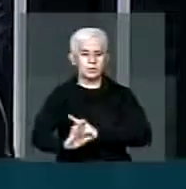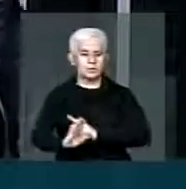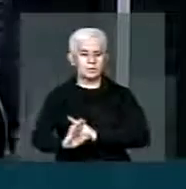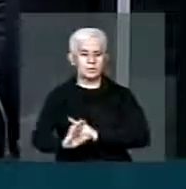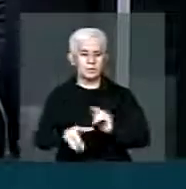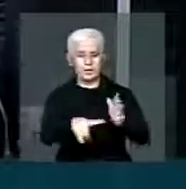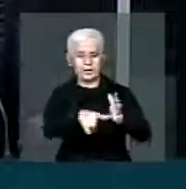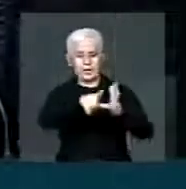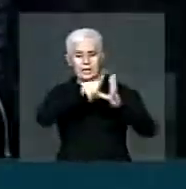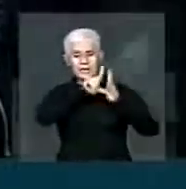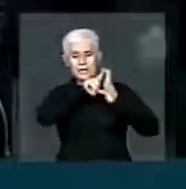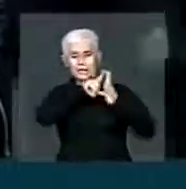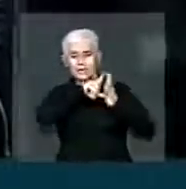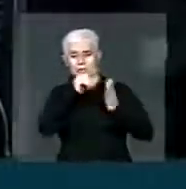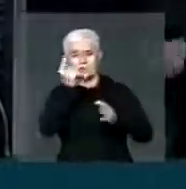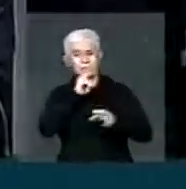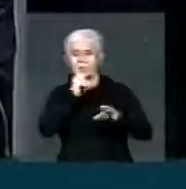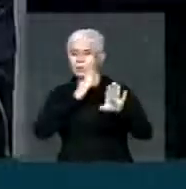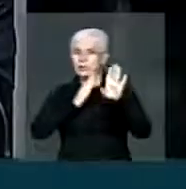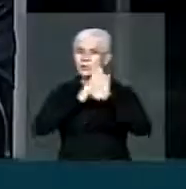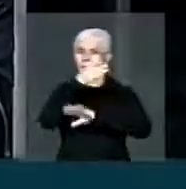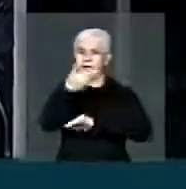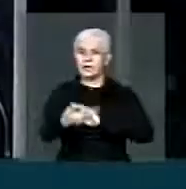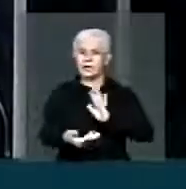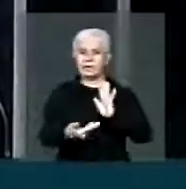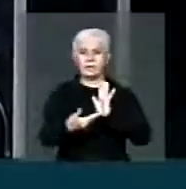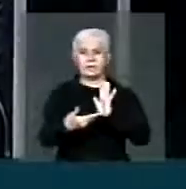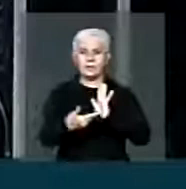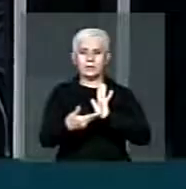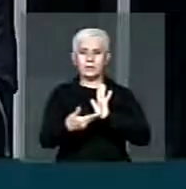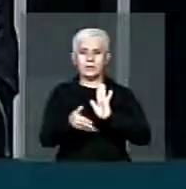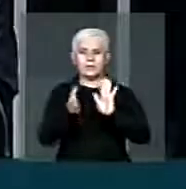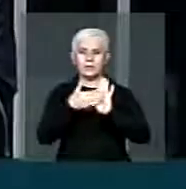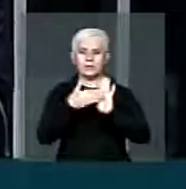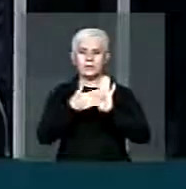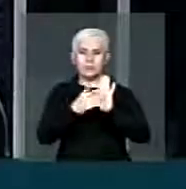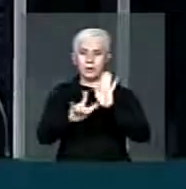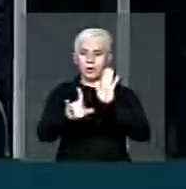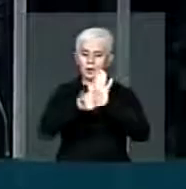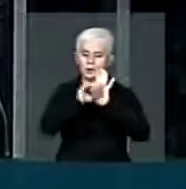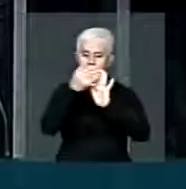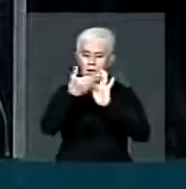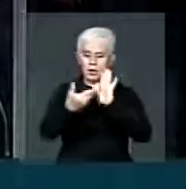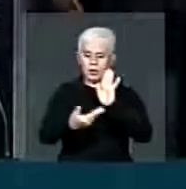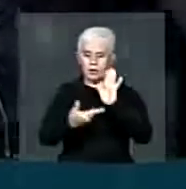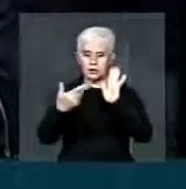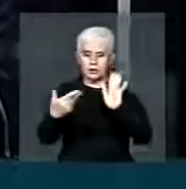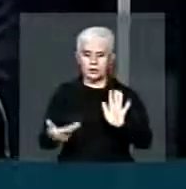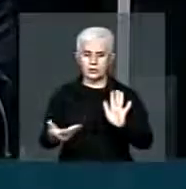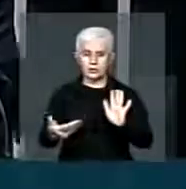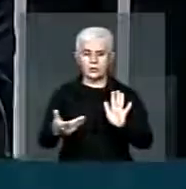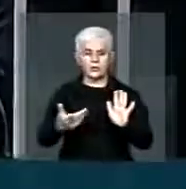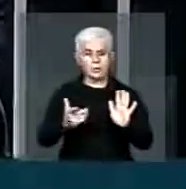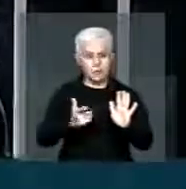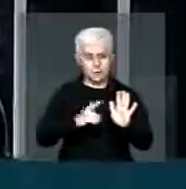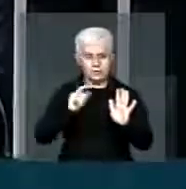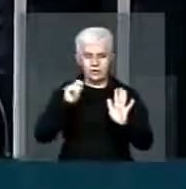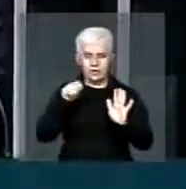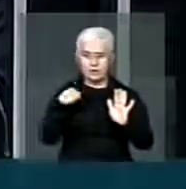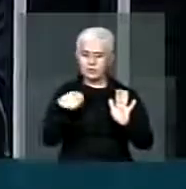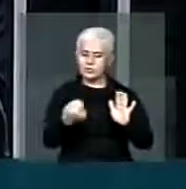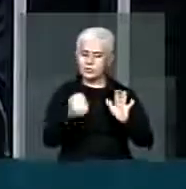então não tínhamos conseguido aprovar nesta casa uma proposta de legislação que significasse